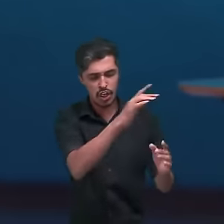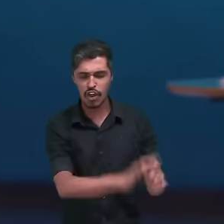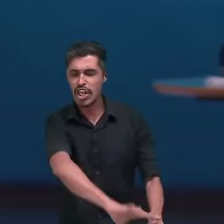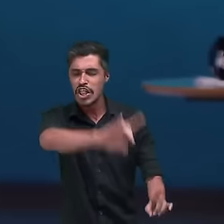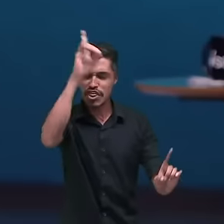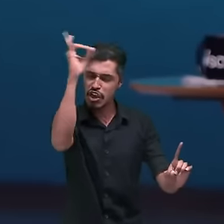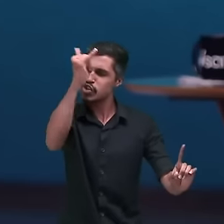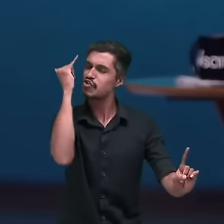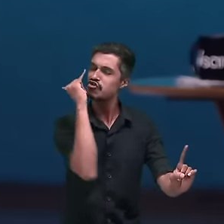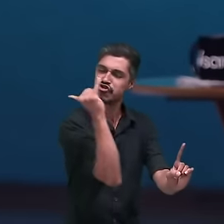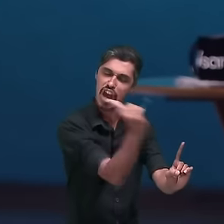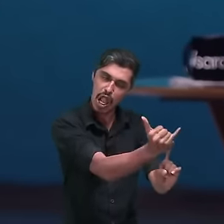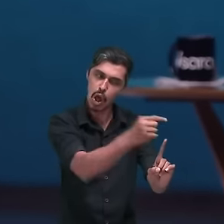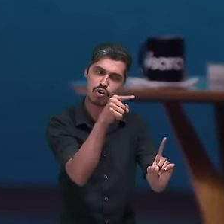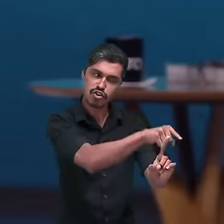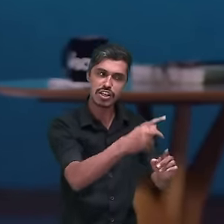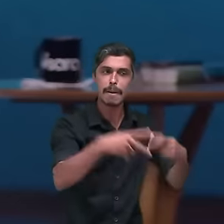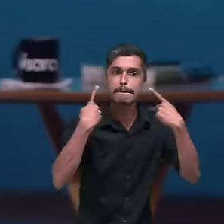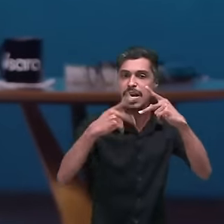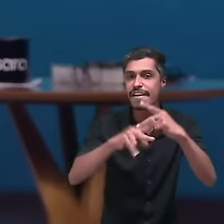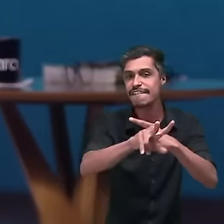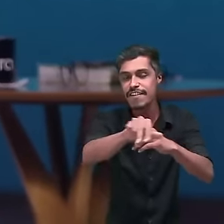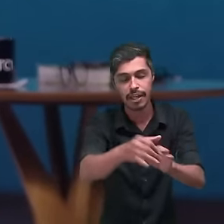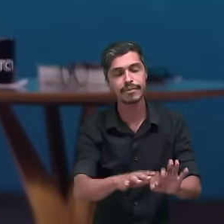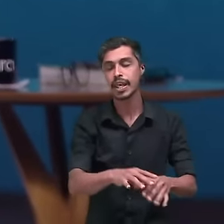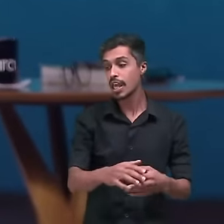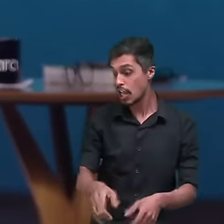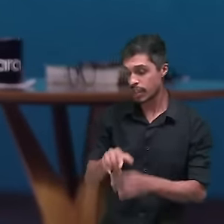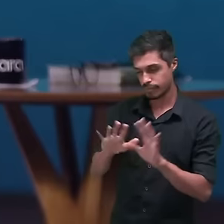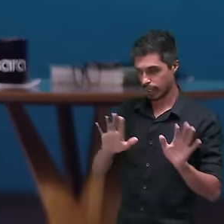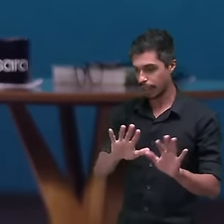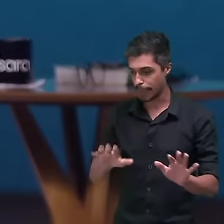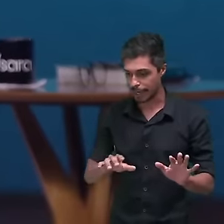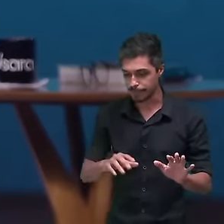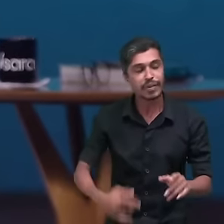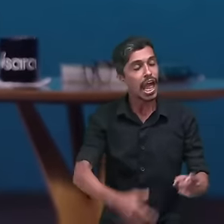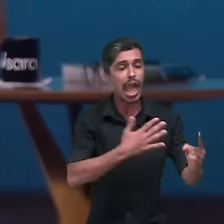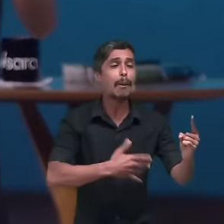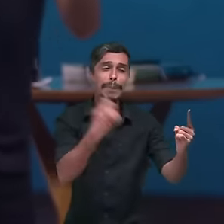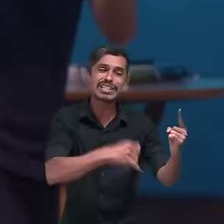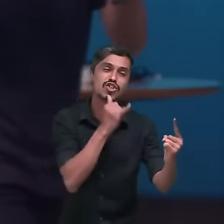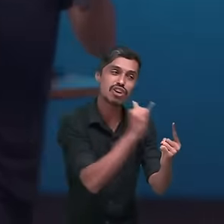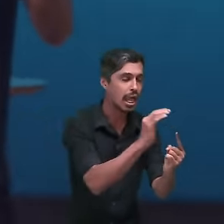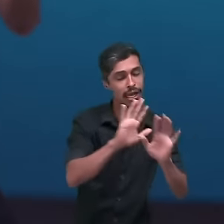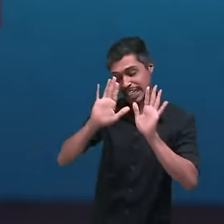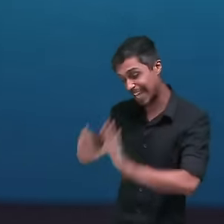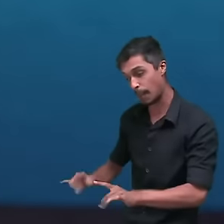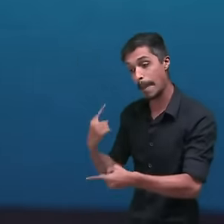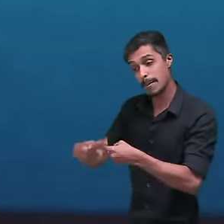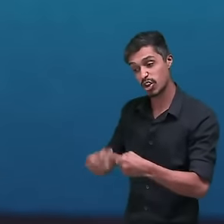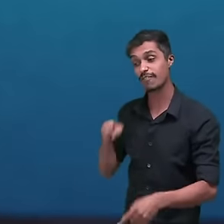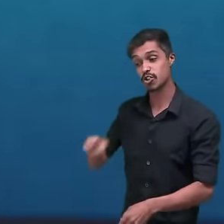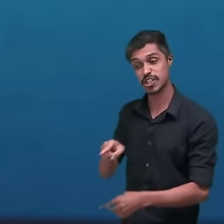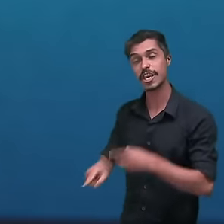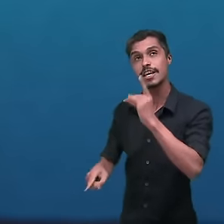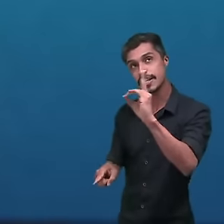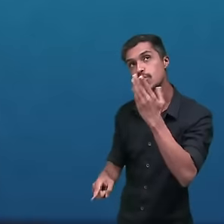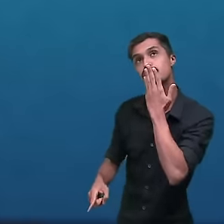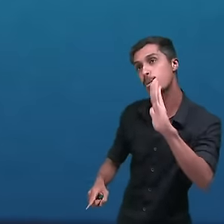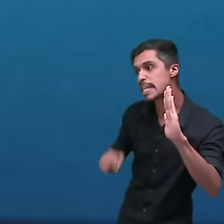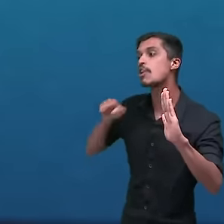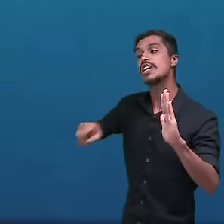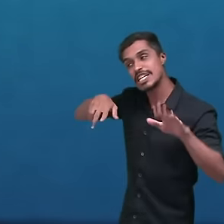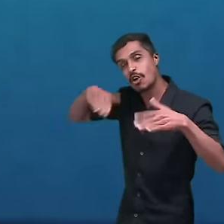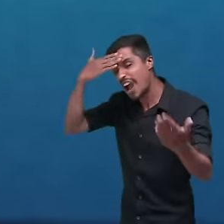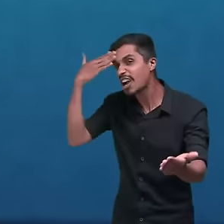Eu estava de tu lado quando o profeta falou que você vai pregar ante multitudes. Quando eu achava que estava morrendo,